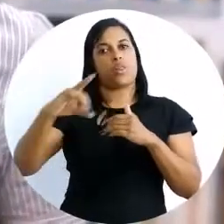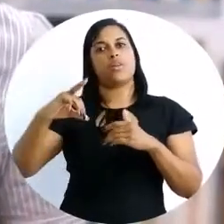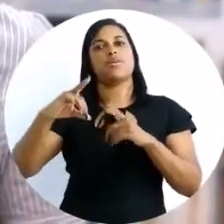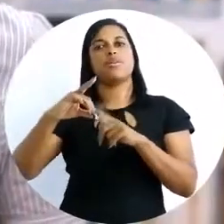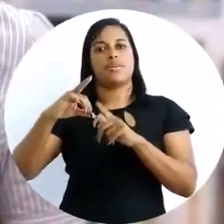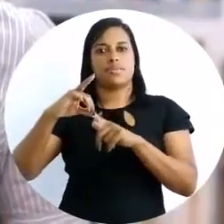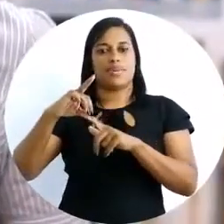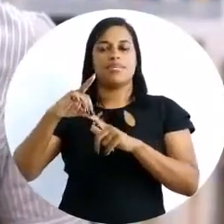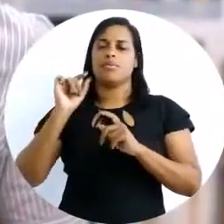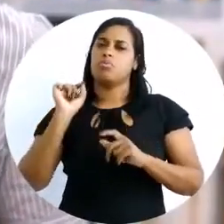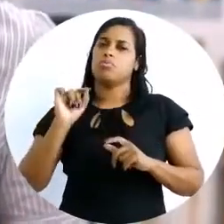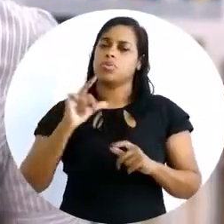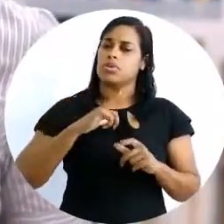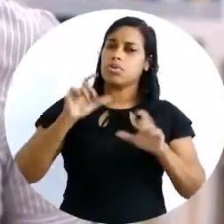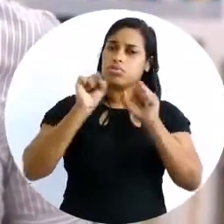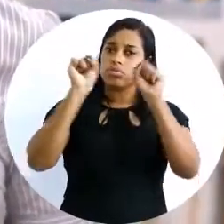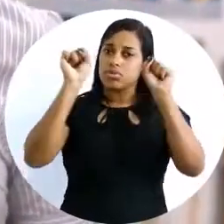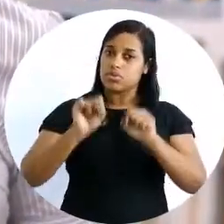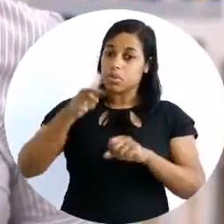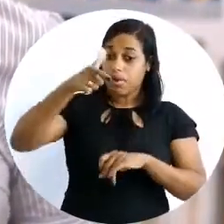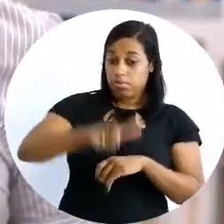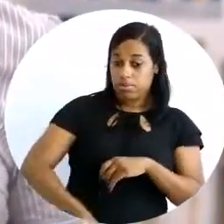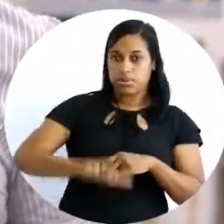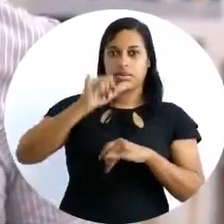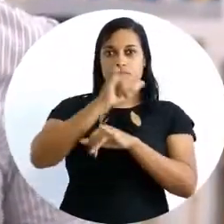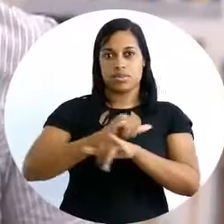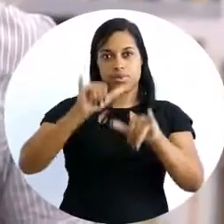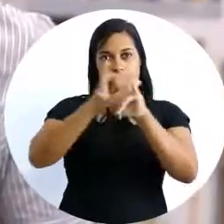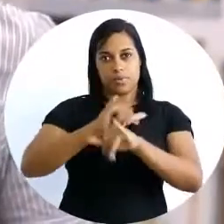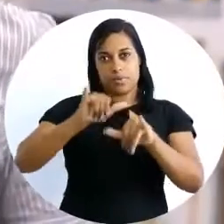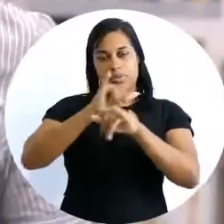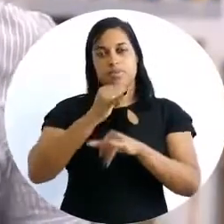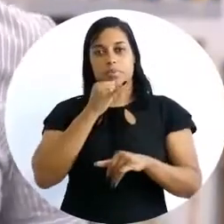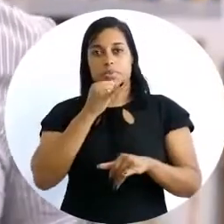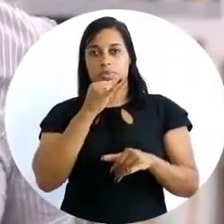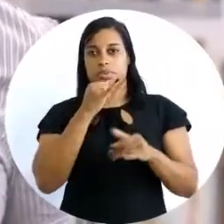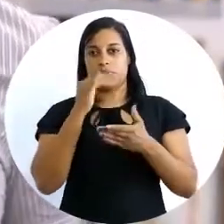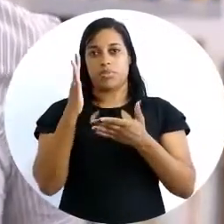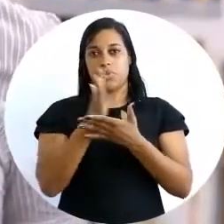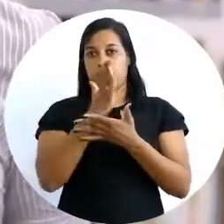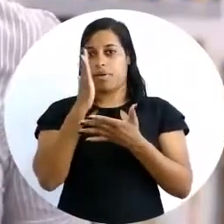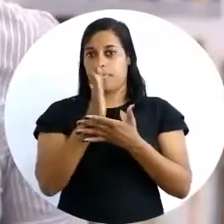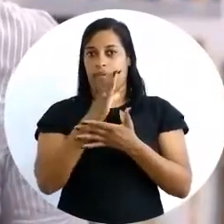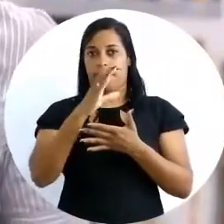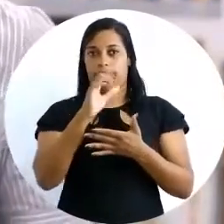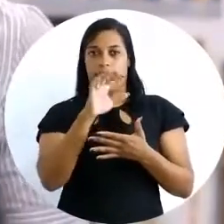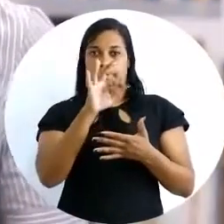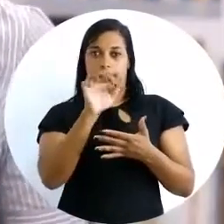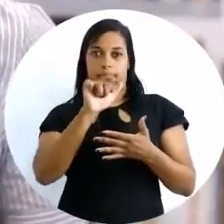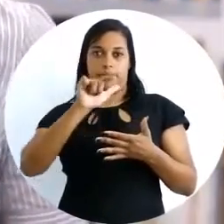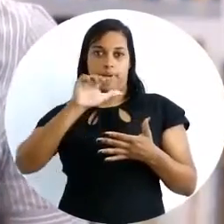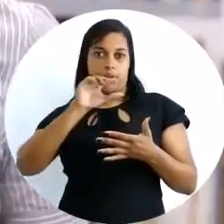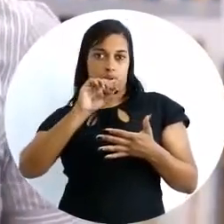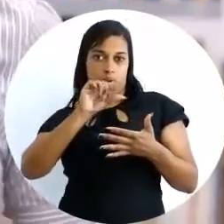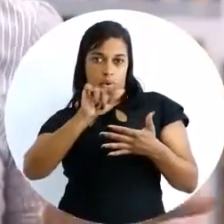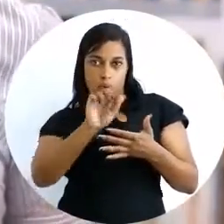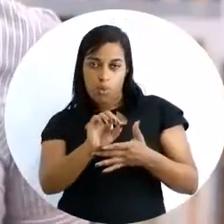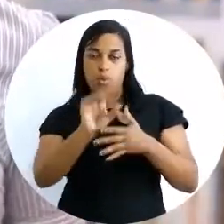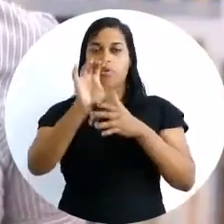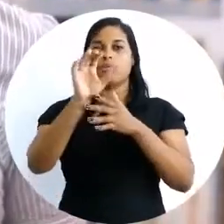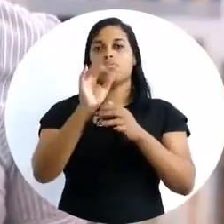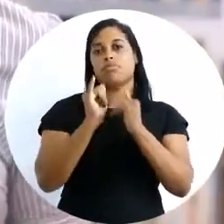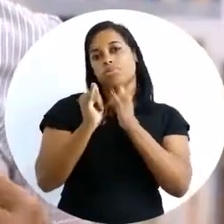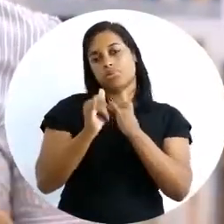quando eu tenho um sistema de recuperação da informação informatizado, por exemplo, um catálogo online, então todos os termos que eu utilizei